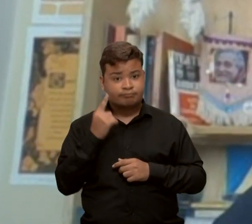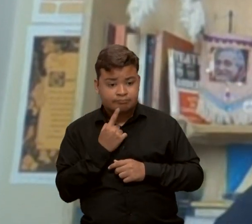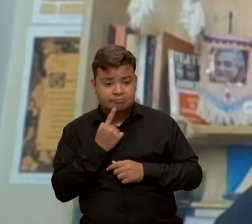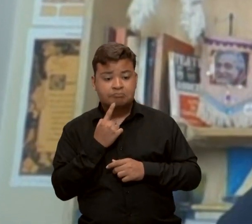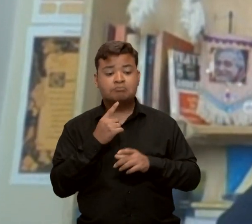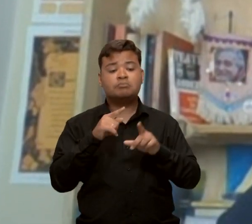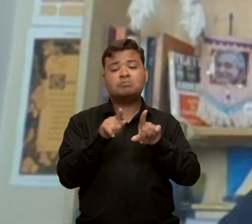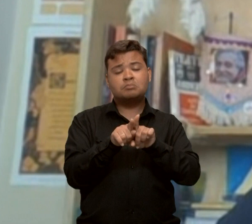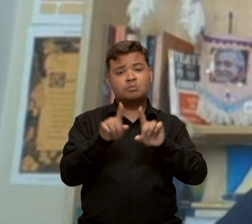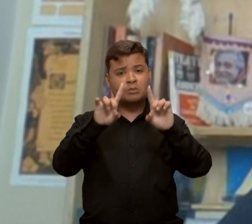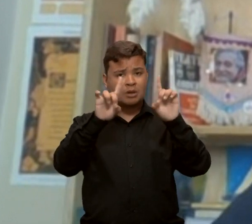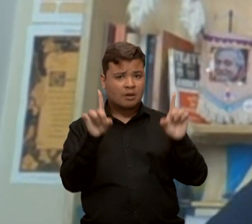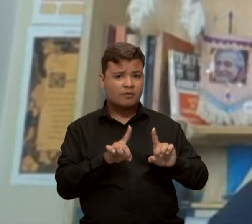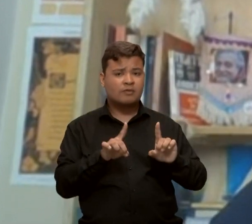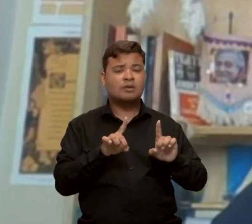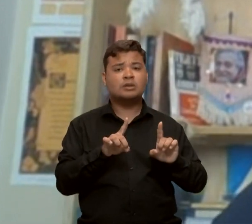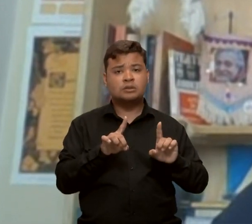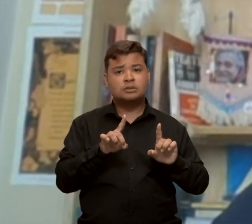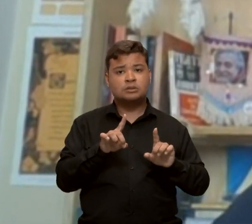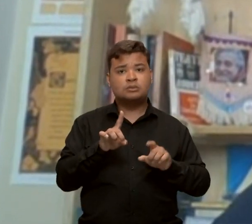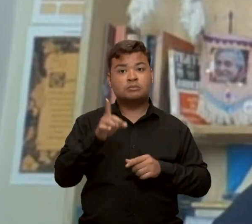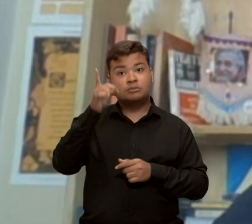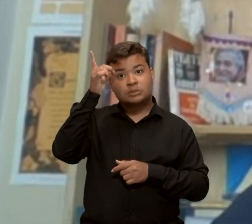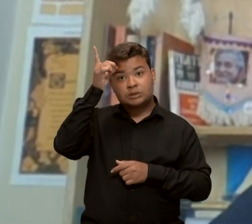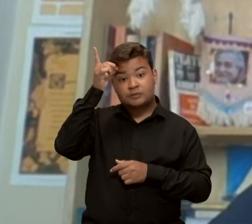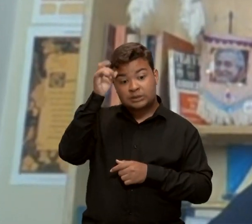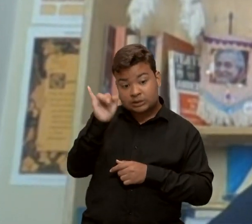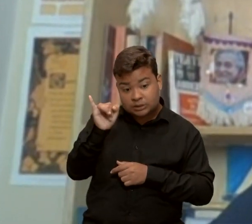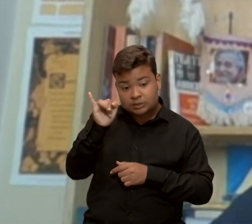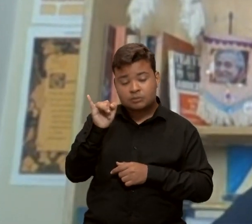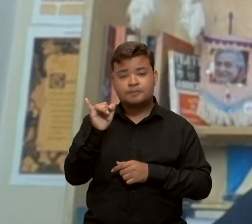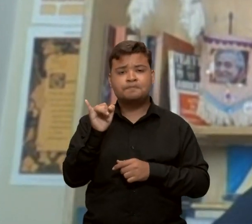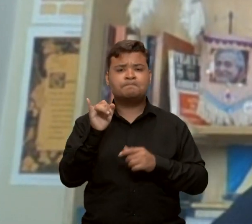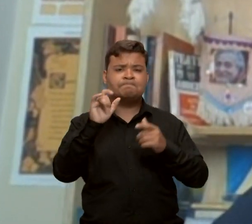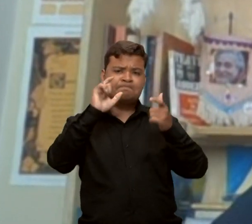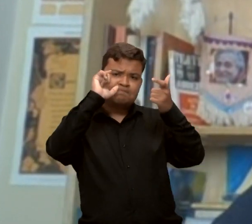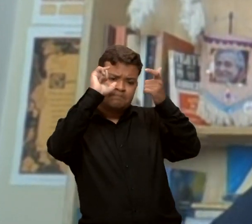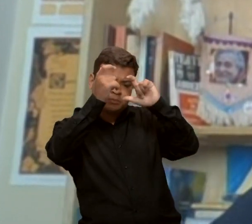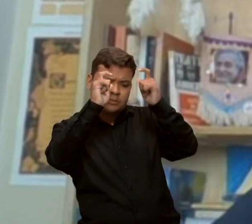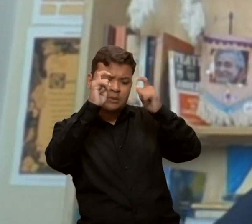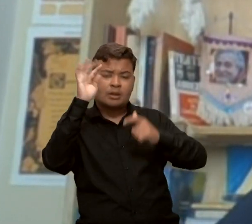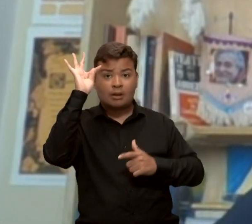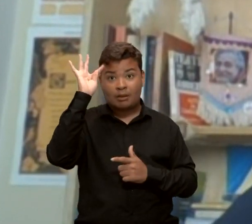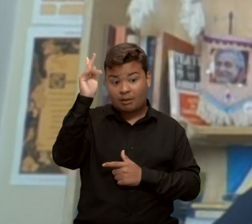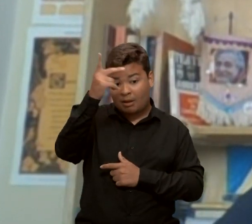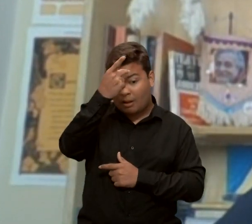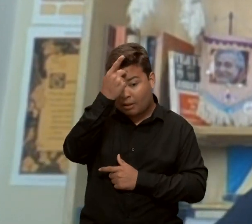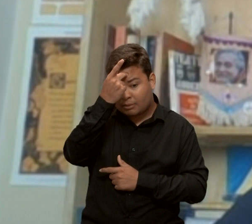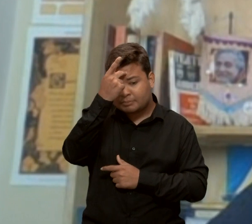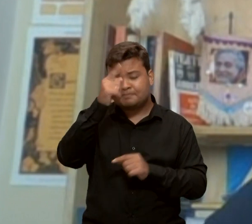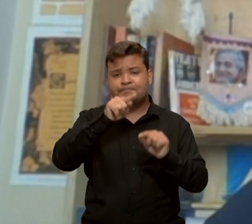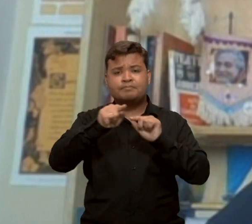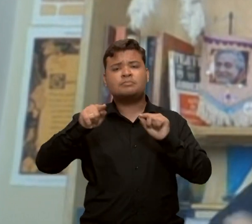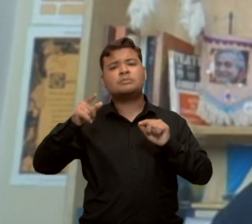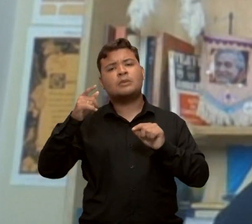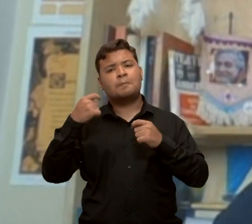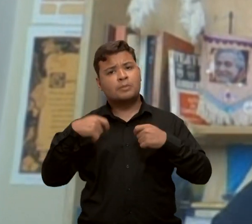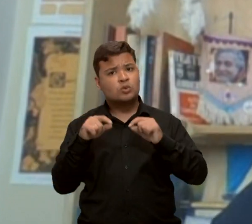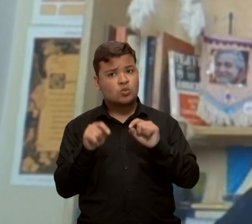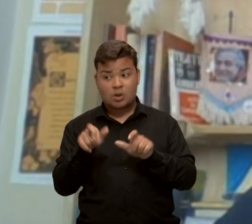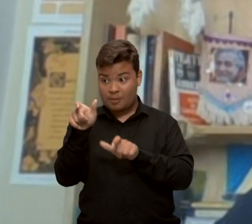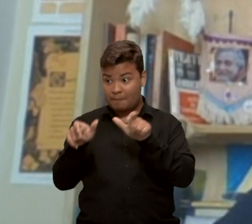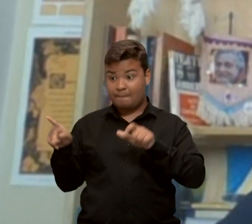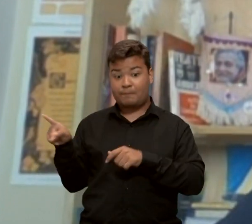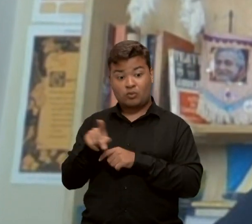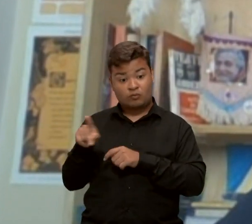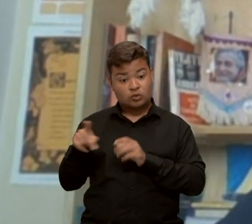intelectuais, transtornos como TDAH, a gente entende, né, que esses professores vão adaptar suas metodologias e isso vai alcançar